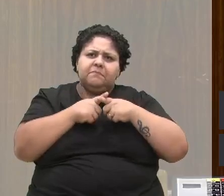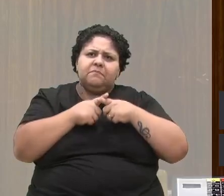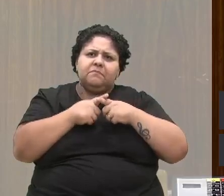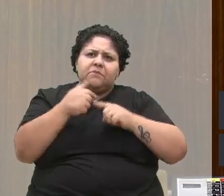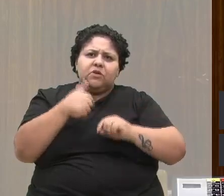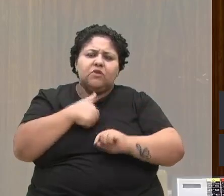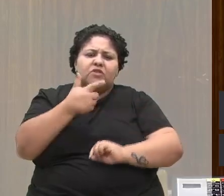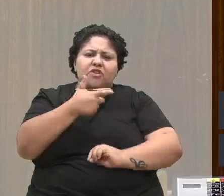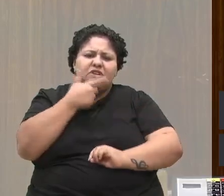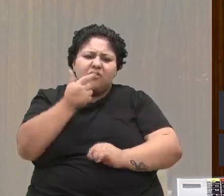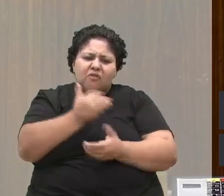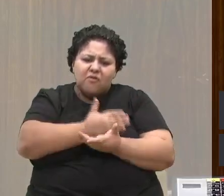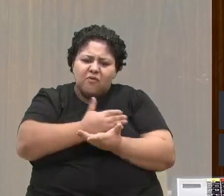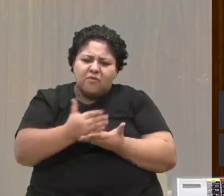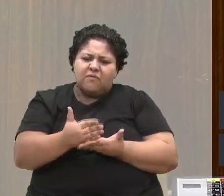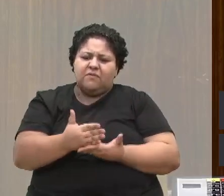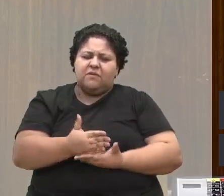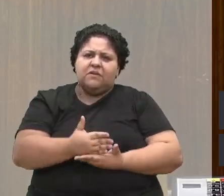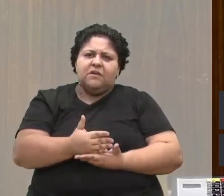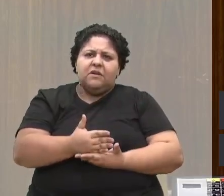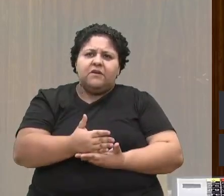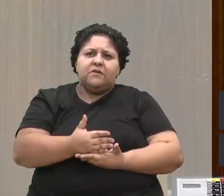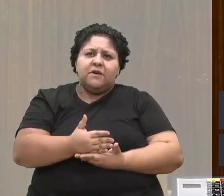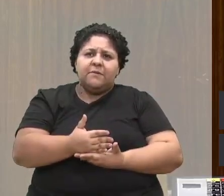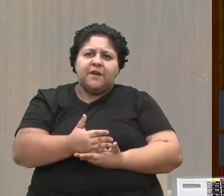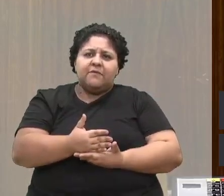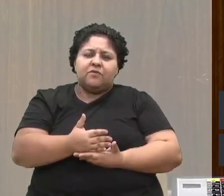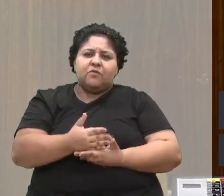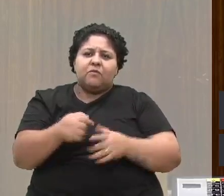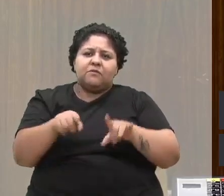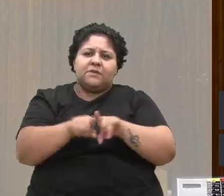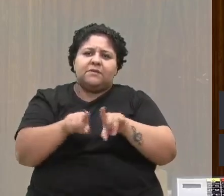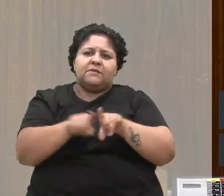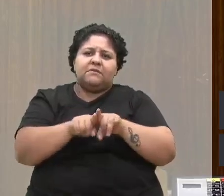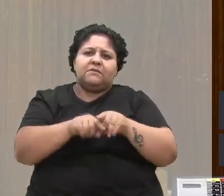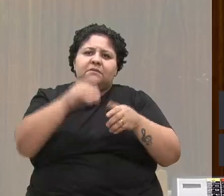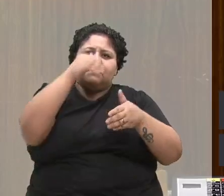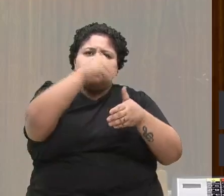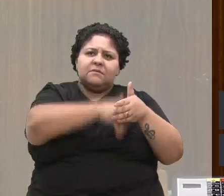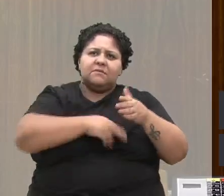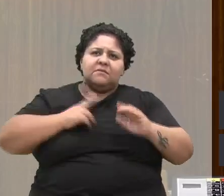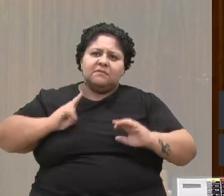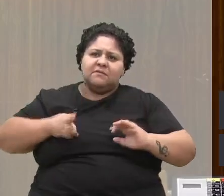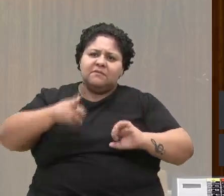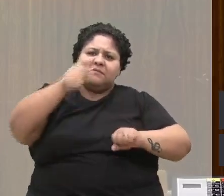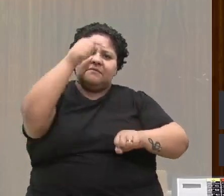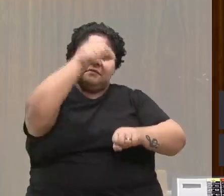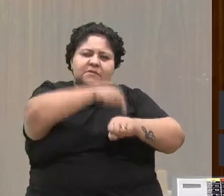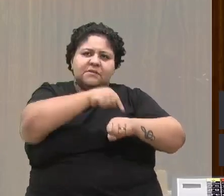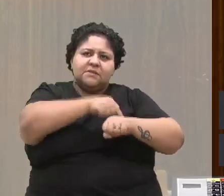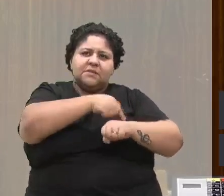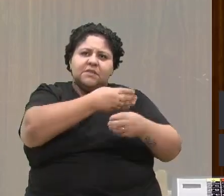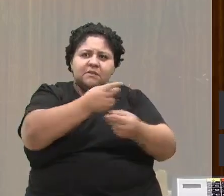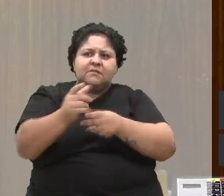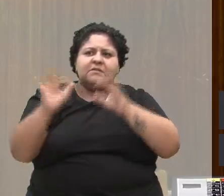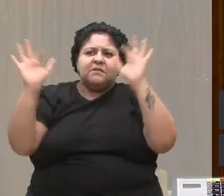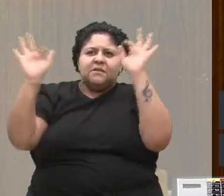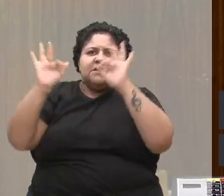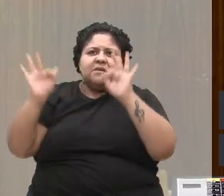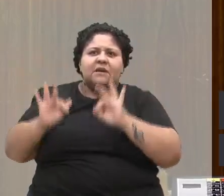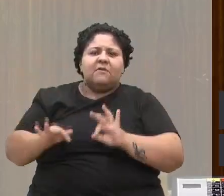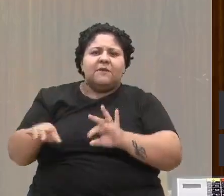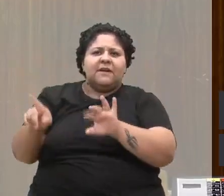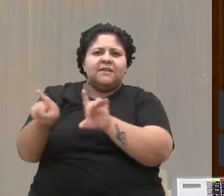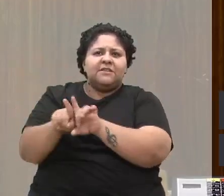eu disse no início da minha declaração de voto. É sempre um momento de tanta felicidade quando